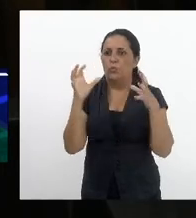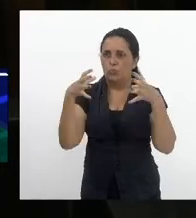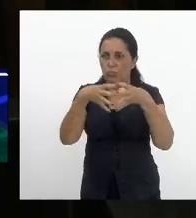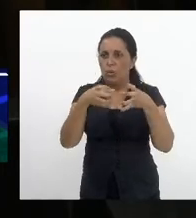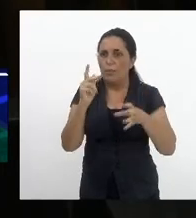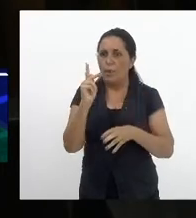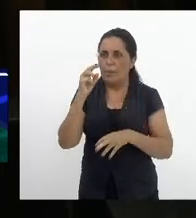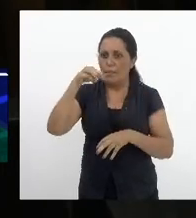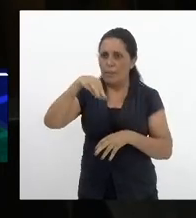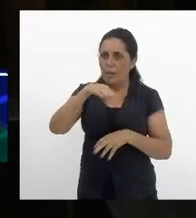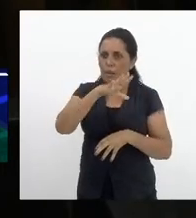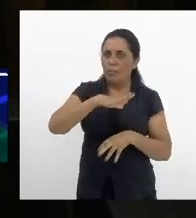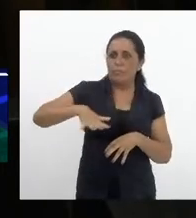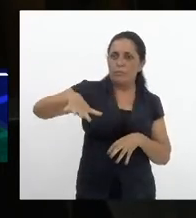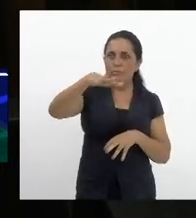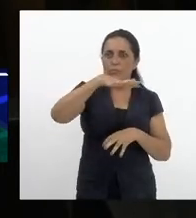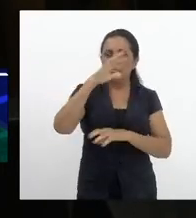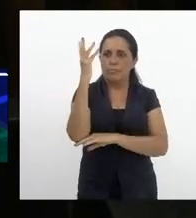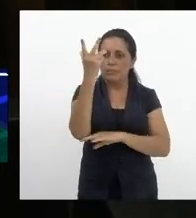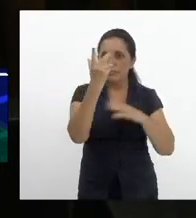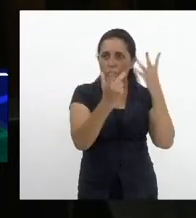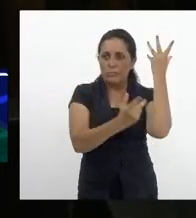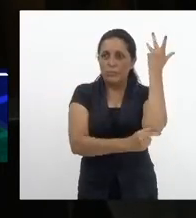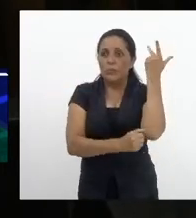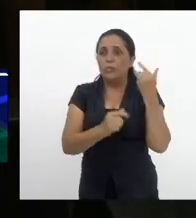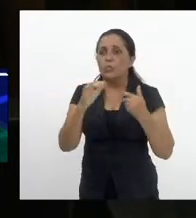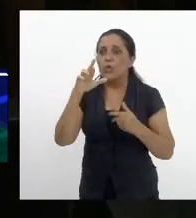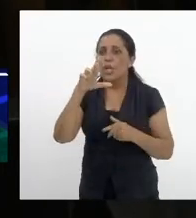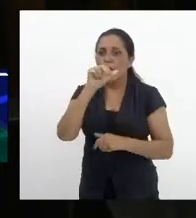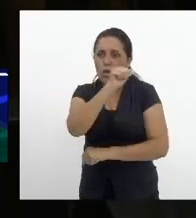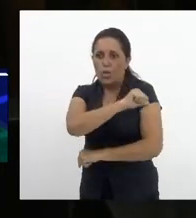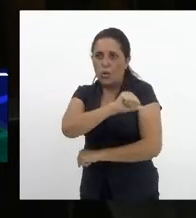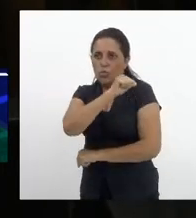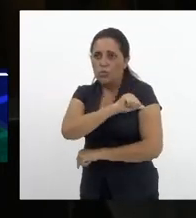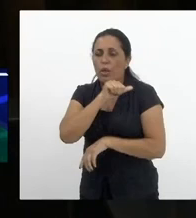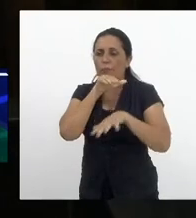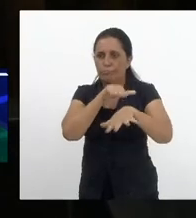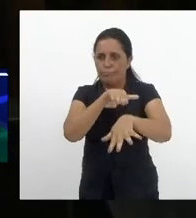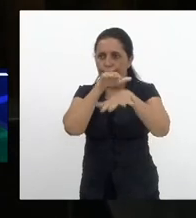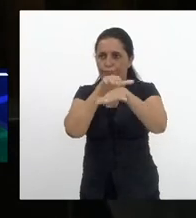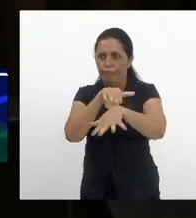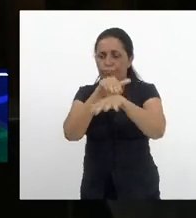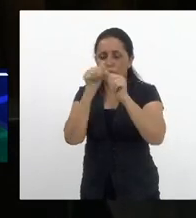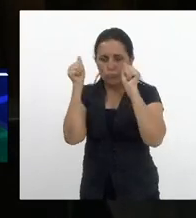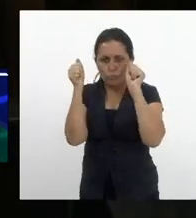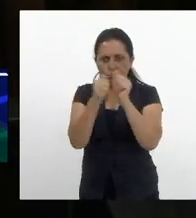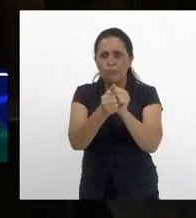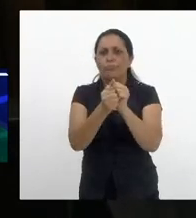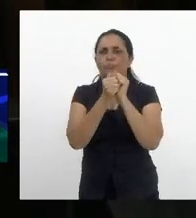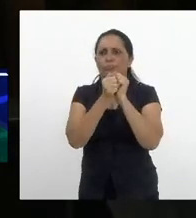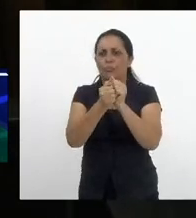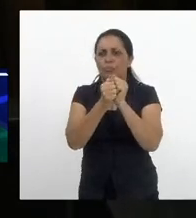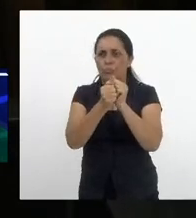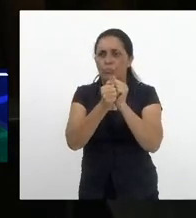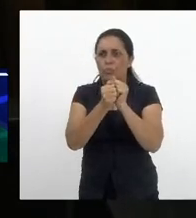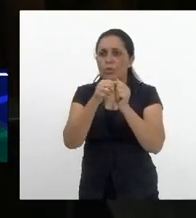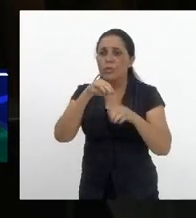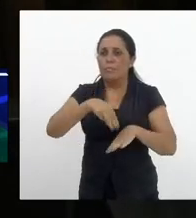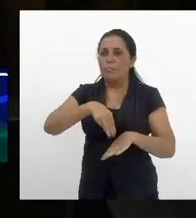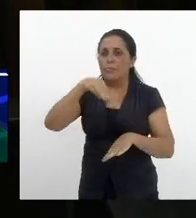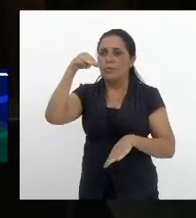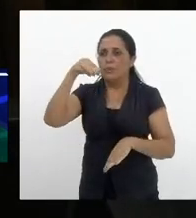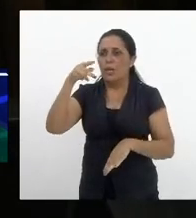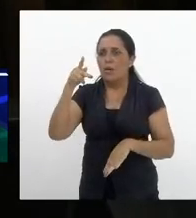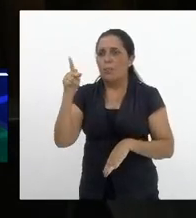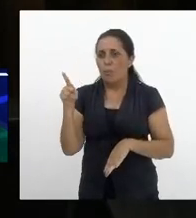Polícia Militar do Estado do Rio de Janeiro. Já iniciamos os primeiros movimentos junto ao Ministério Público, junto às autoridades municipais,